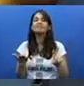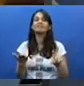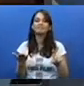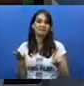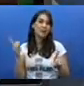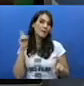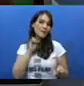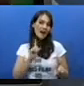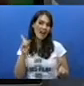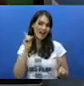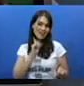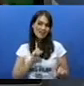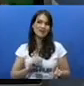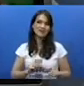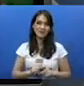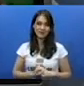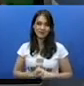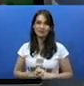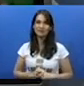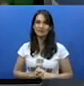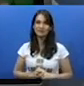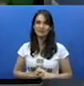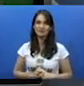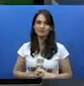nós vamos colocar?